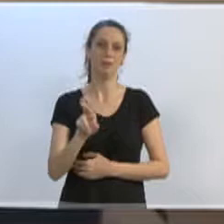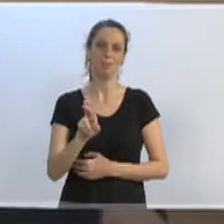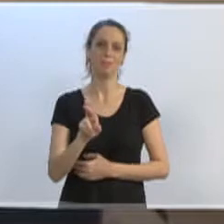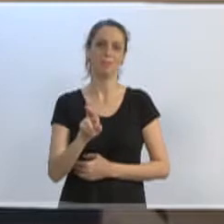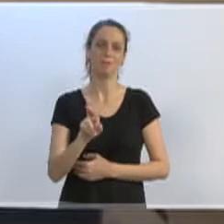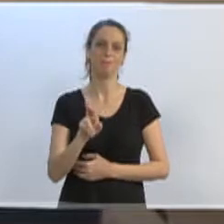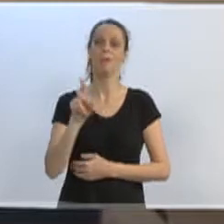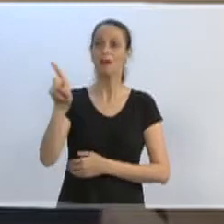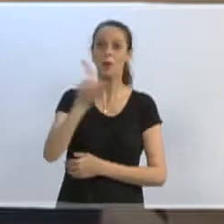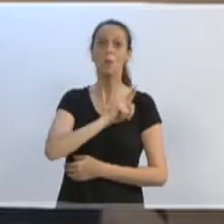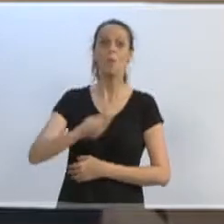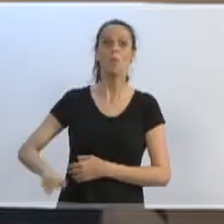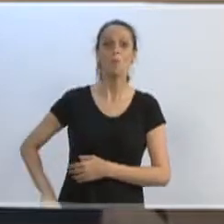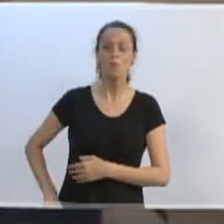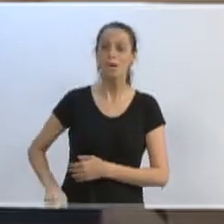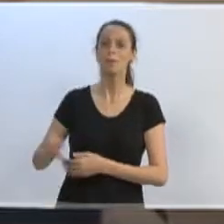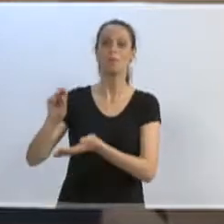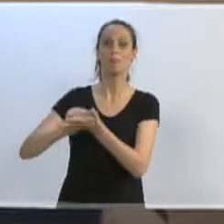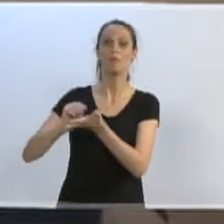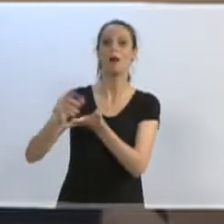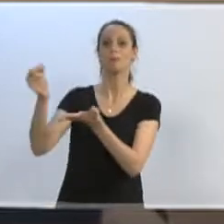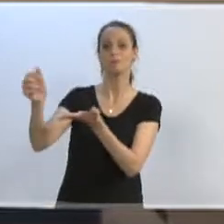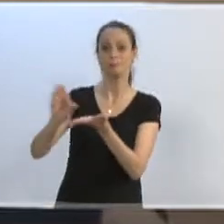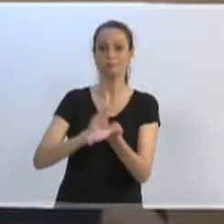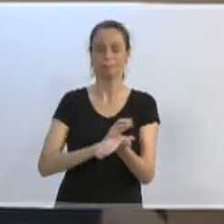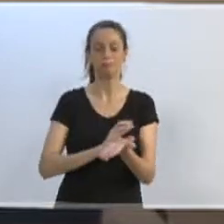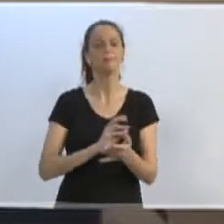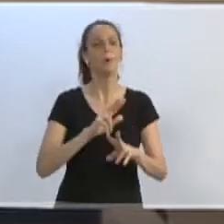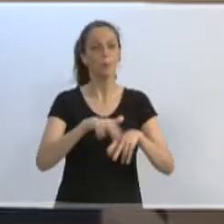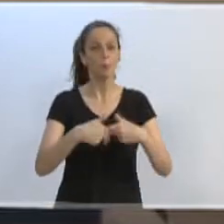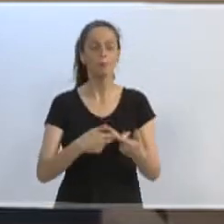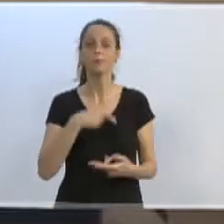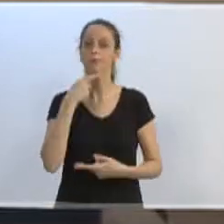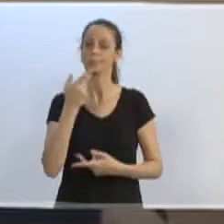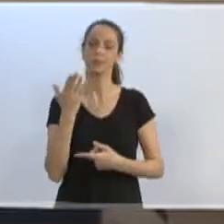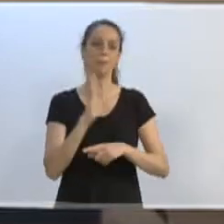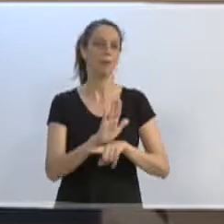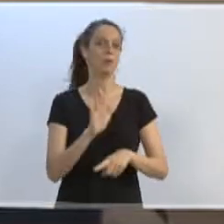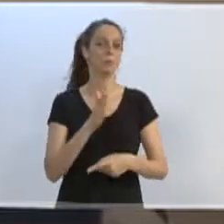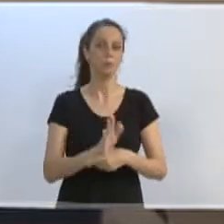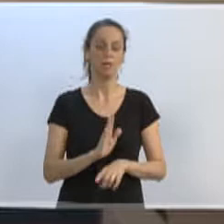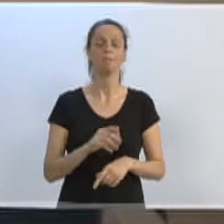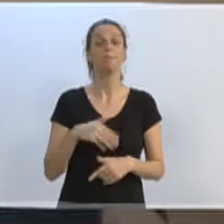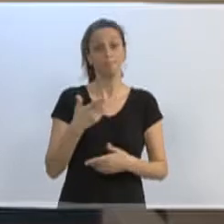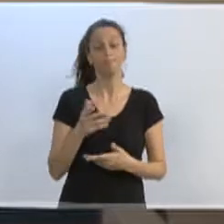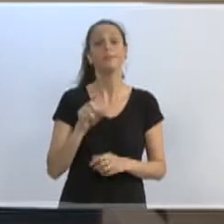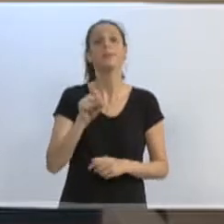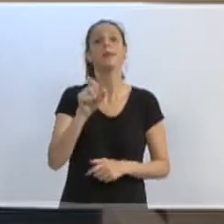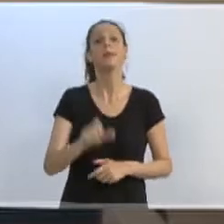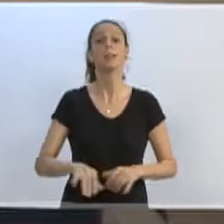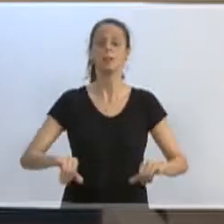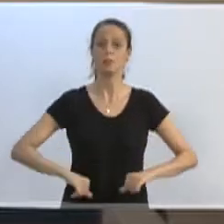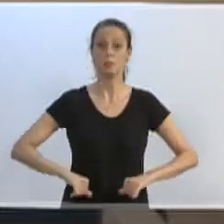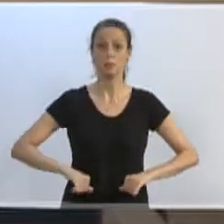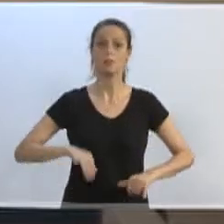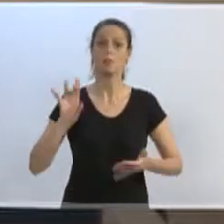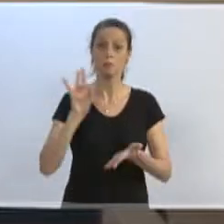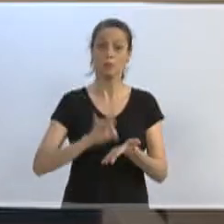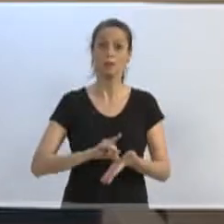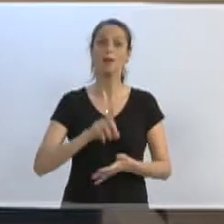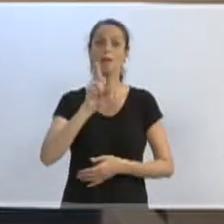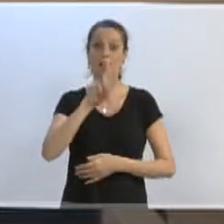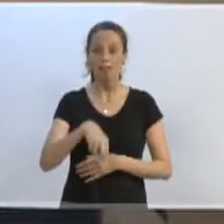estado com fornecedores eles não têm condições de ajudar infelizmente e quem sofre na pele esse